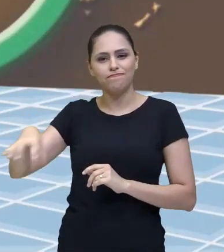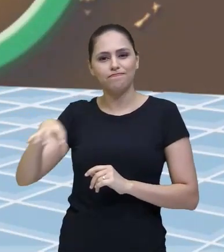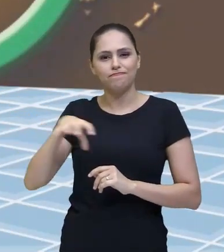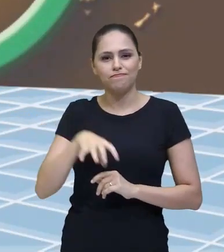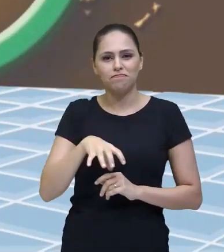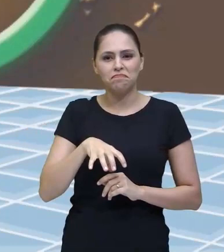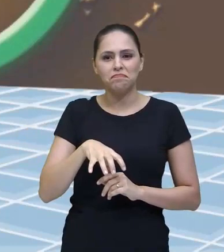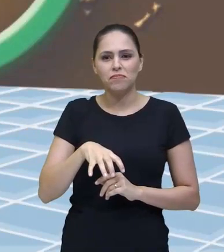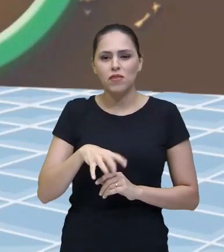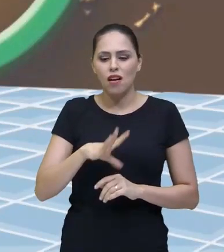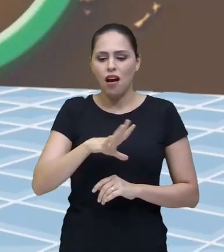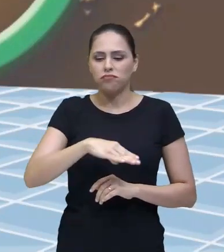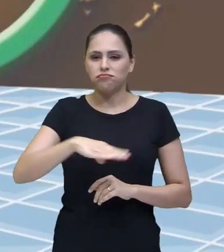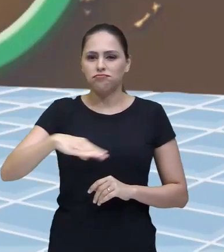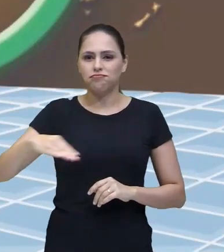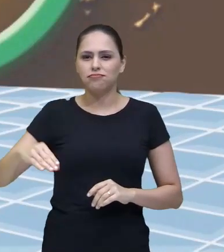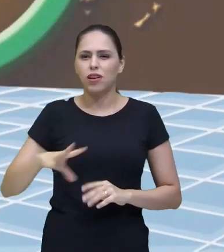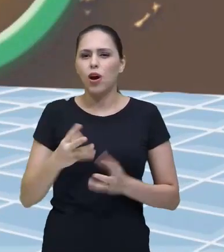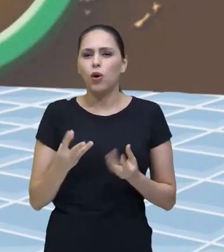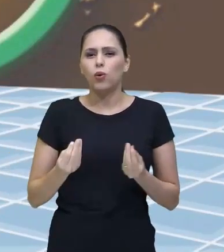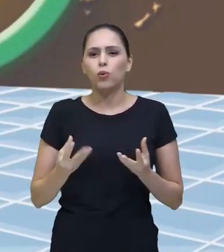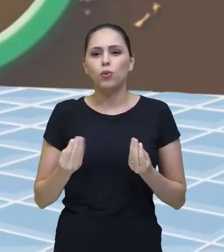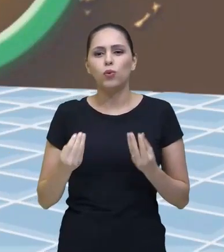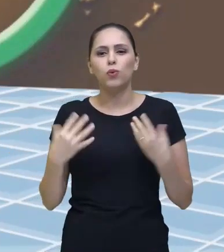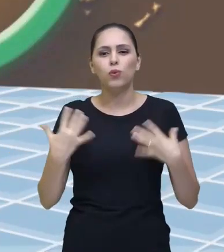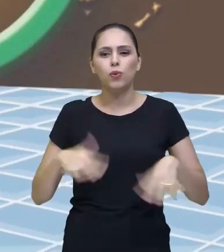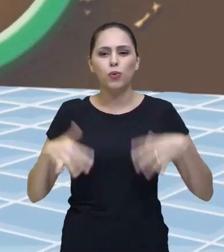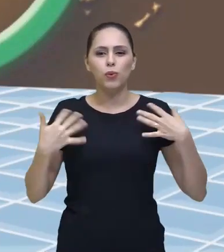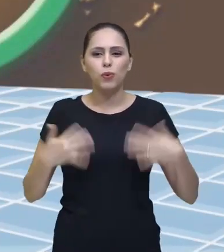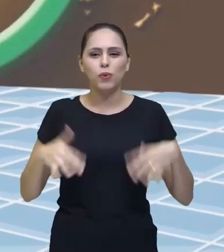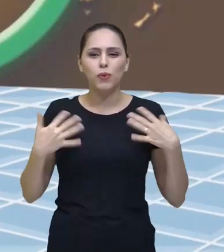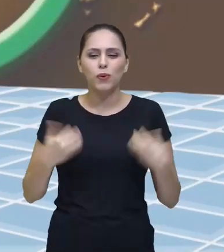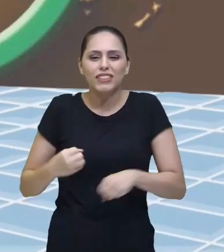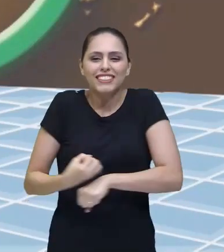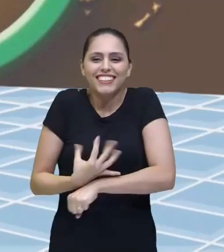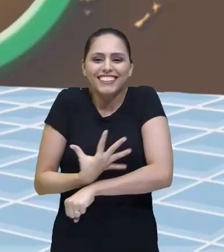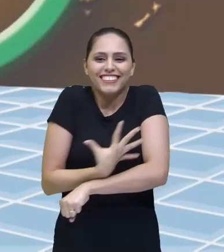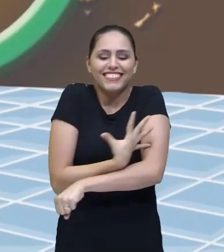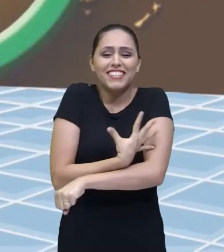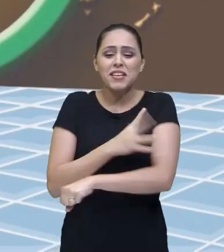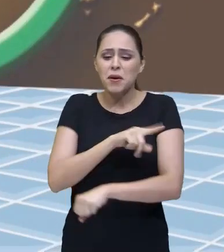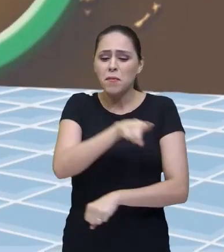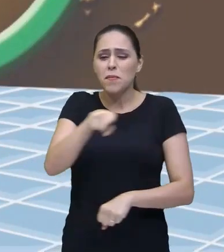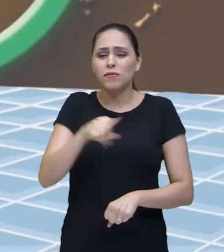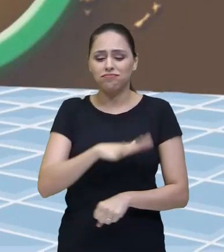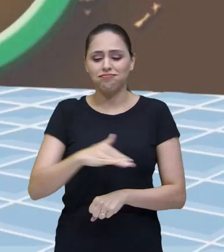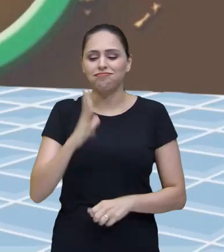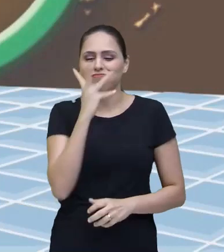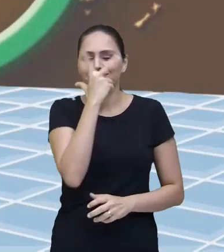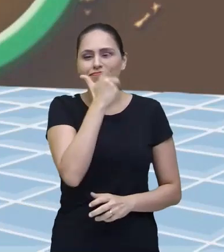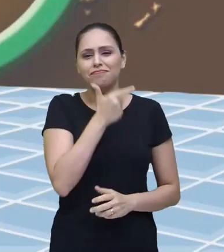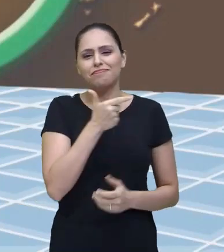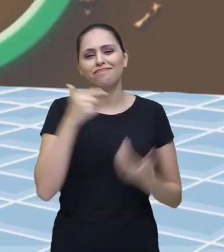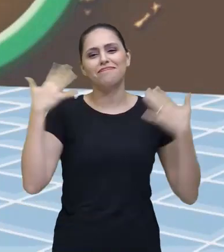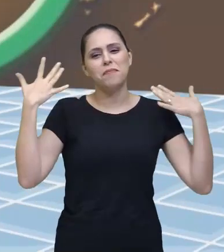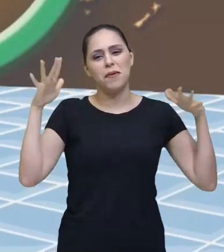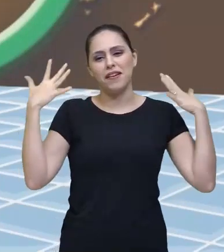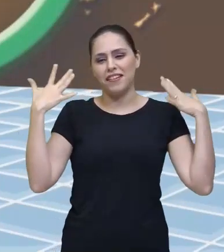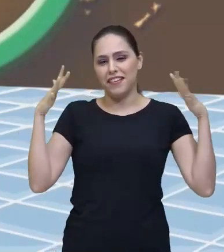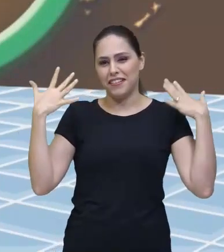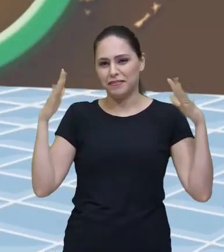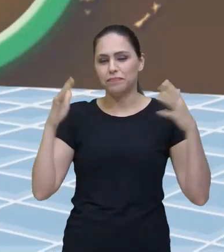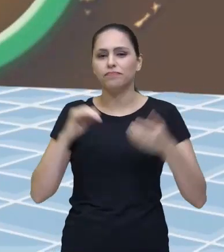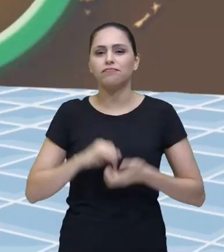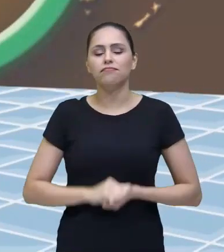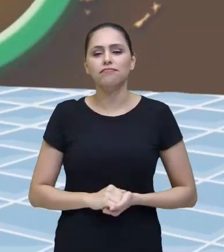quanta criança. Nath, nossa. Cara, eu tô muito emocionado de ver tanta criança bonita aí na frente. Parabéns, coisa legal.